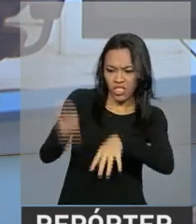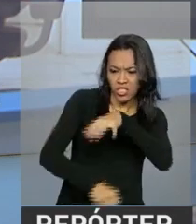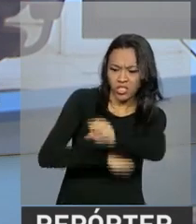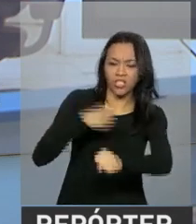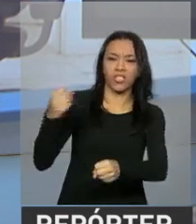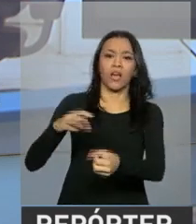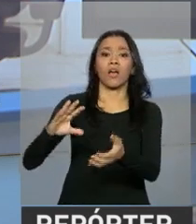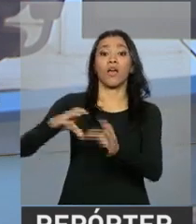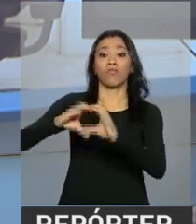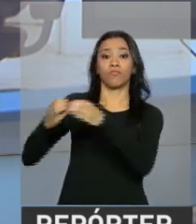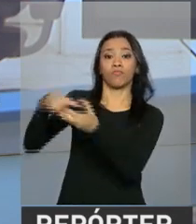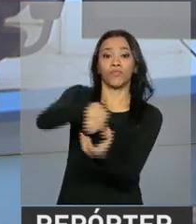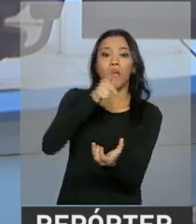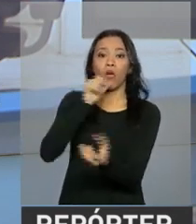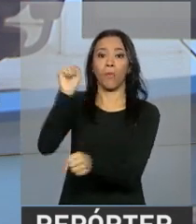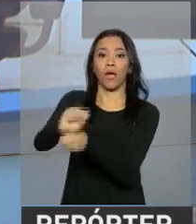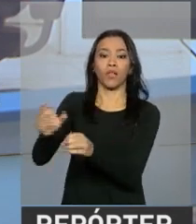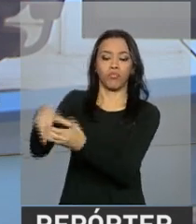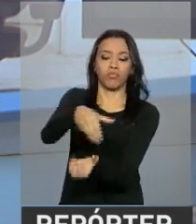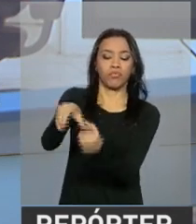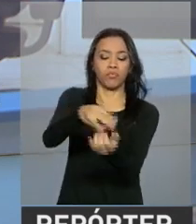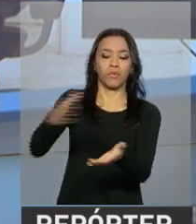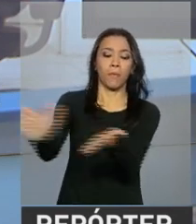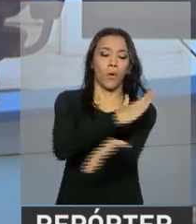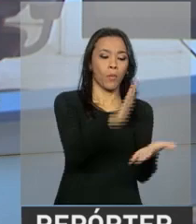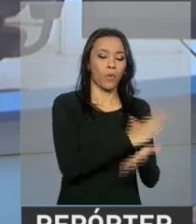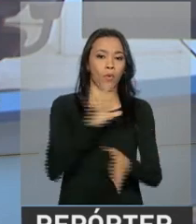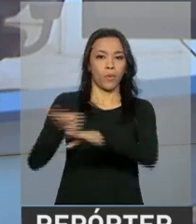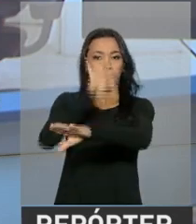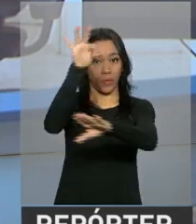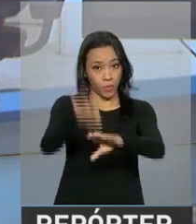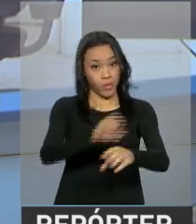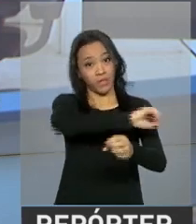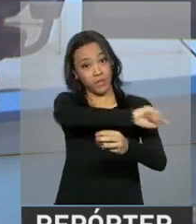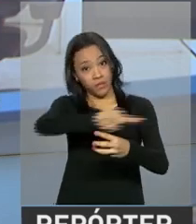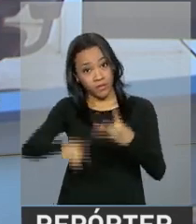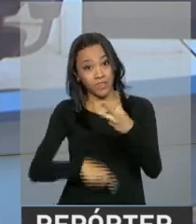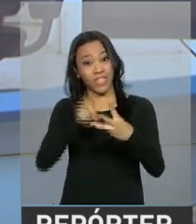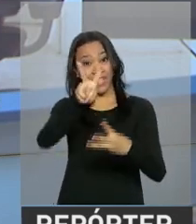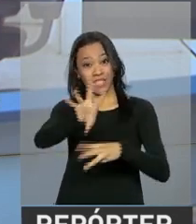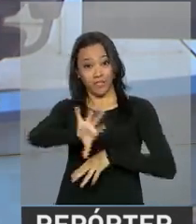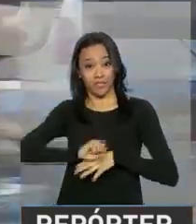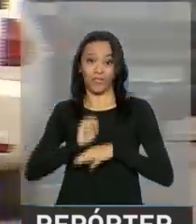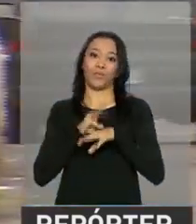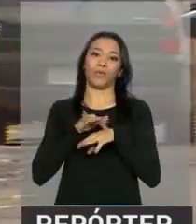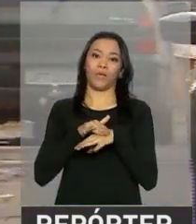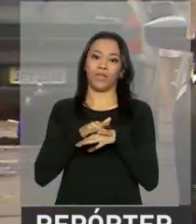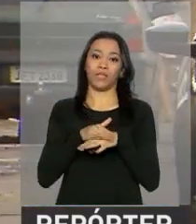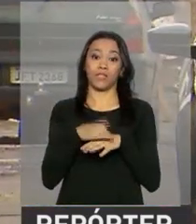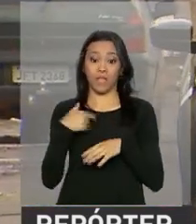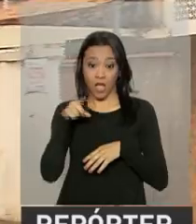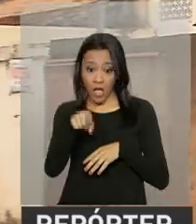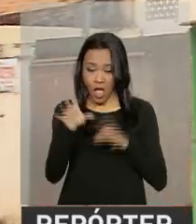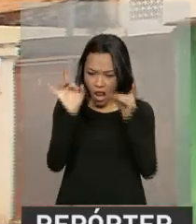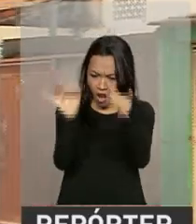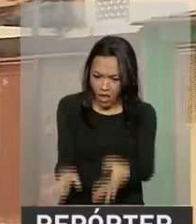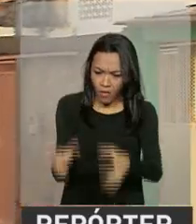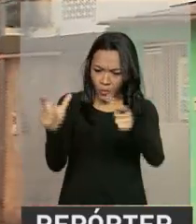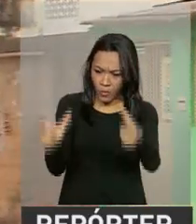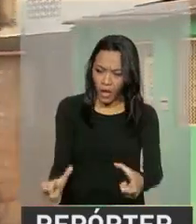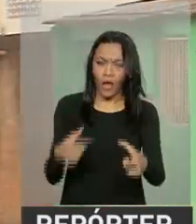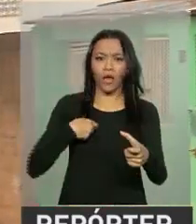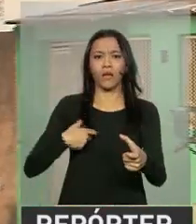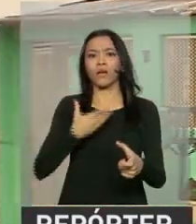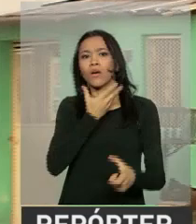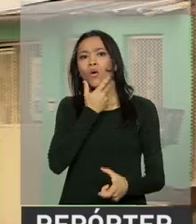focos do Mosquito eds egipt que transmite dengue chicungunha e zica a permissão Vale quando o local estiver abandonado o